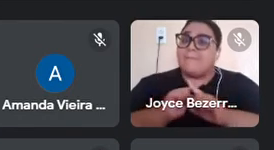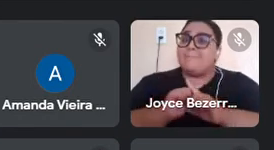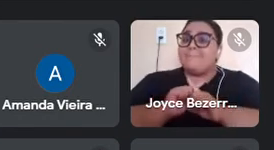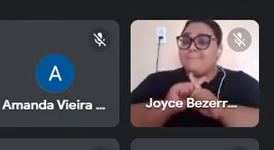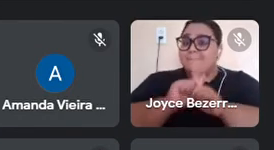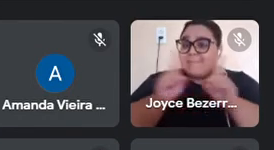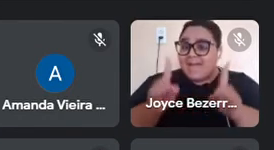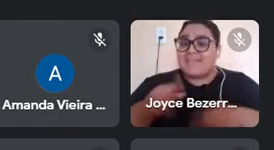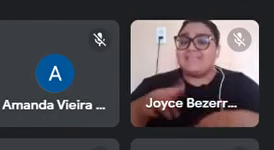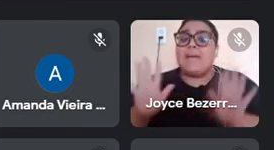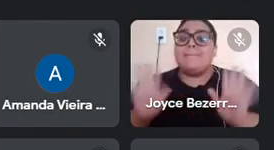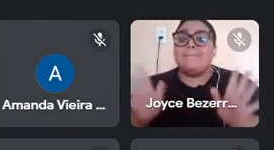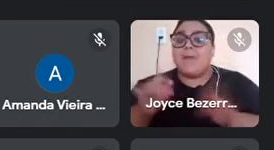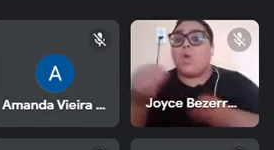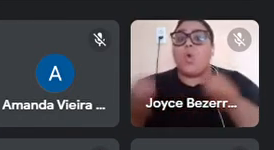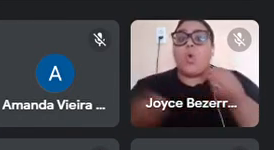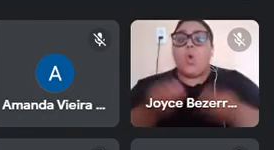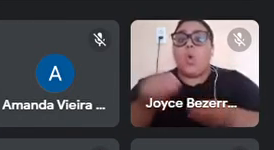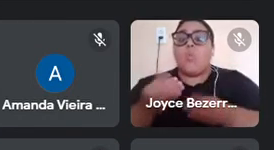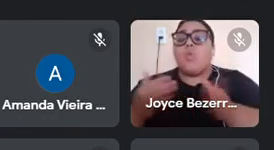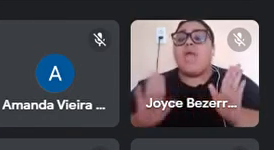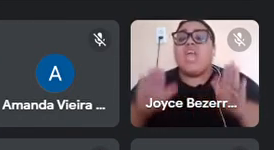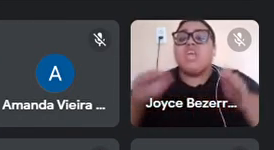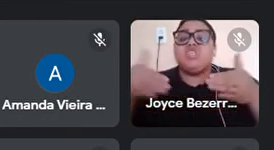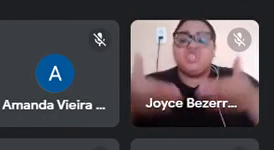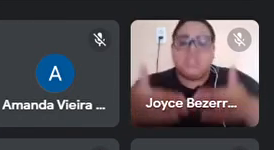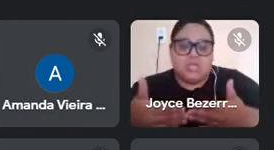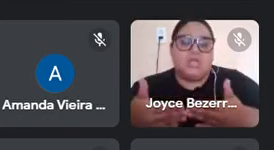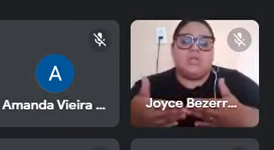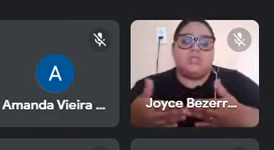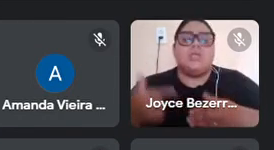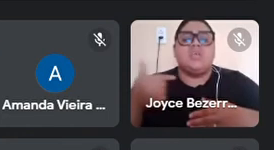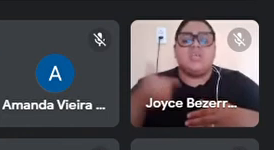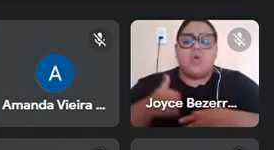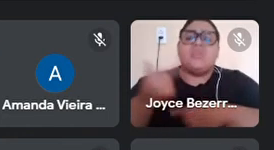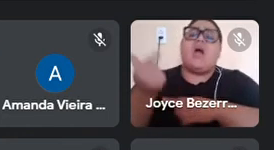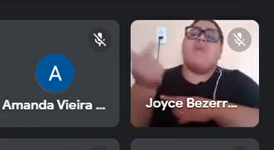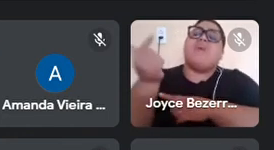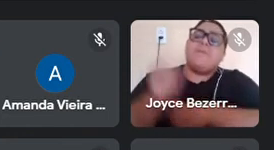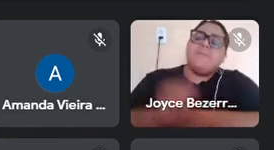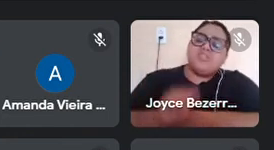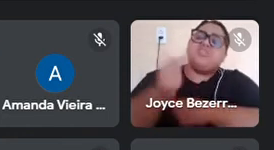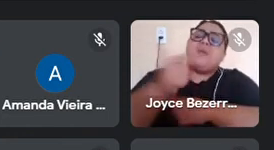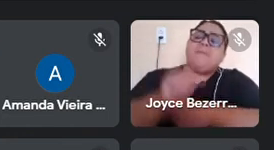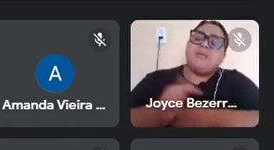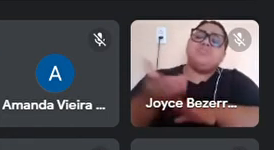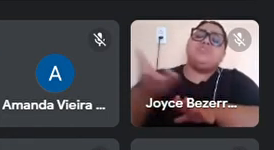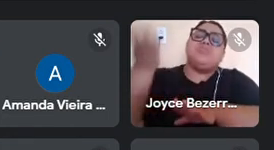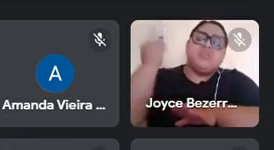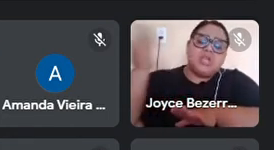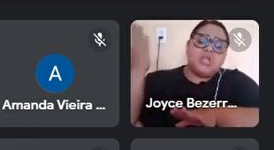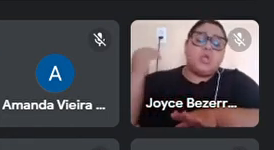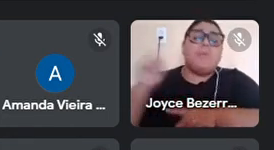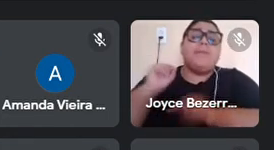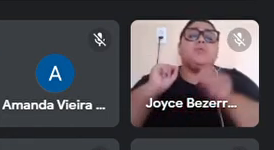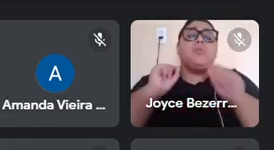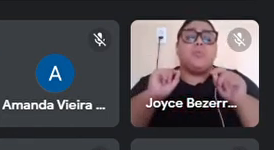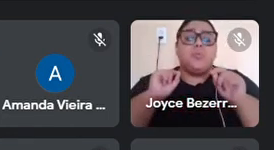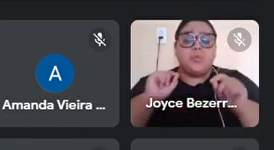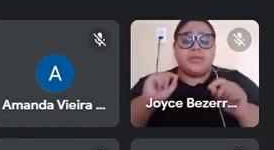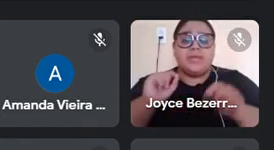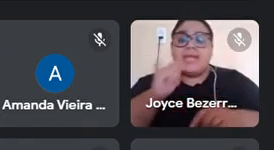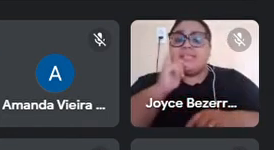são mais restritas. Lembrem-se do que eu estava repetindo anteriormente aqui. Se o que é que a gente tem